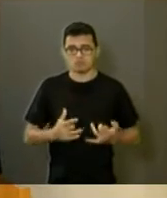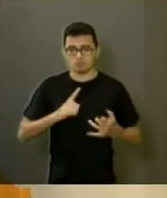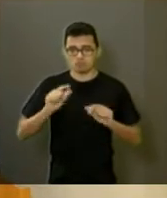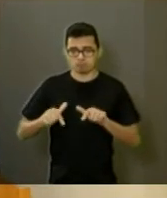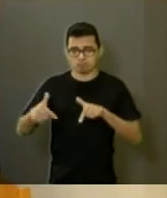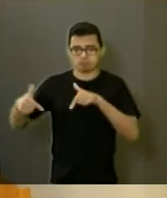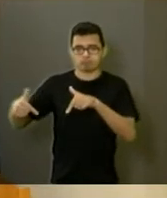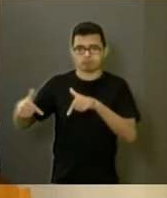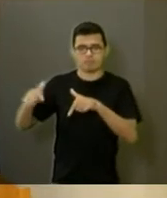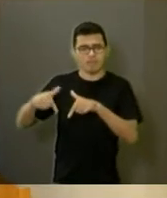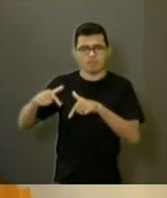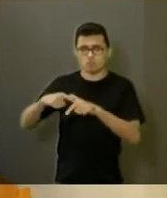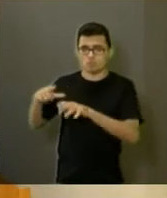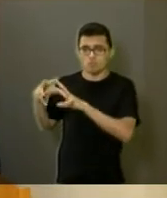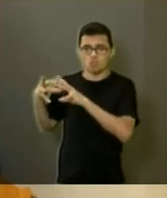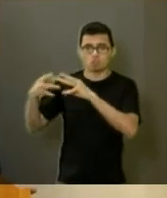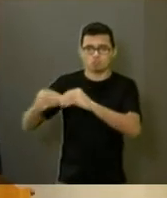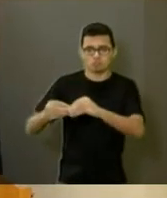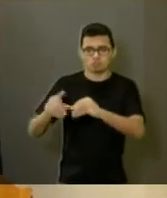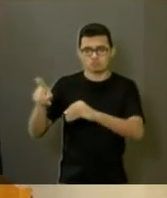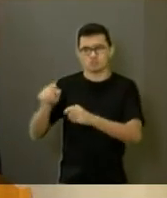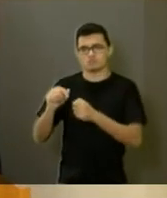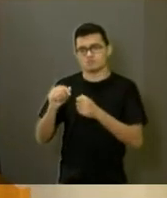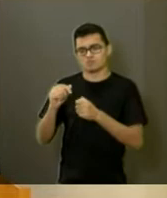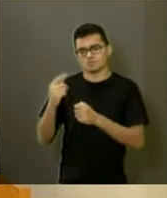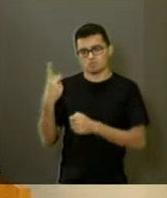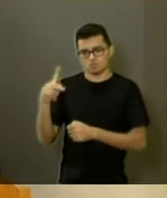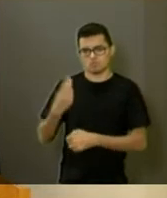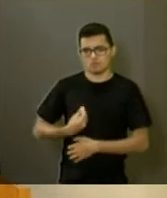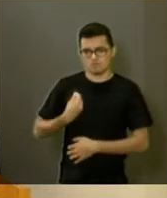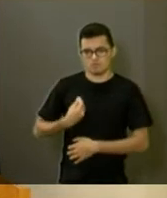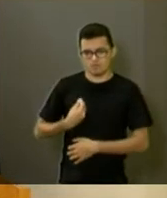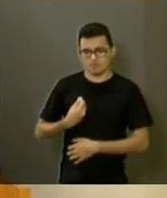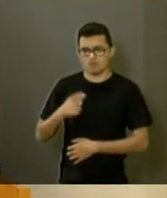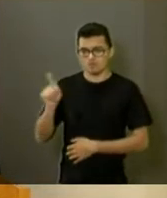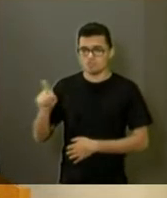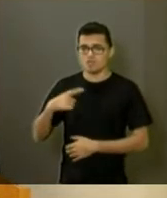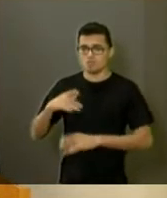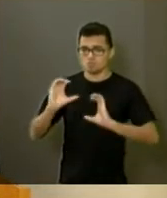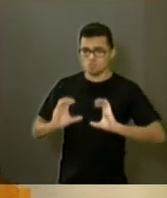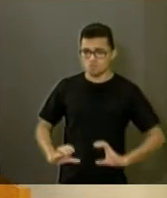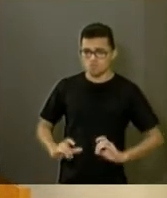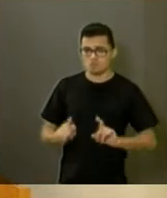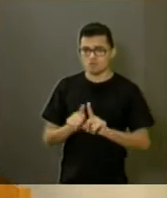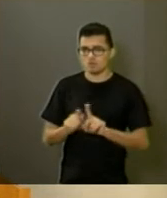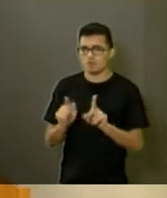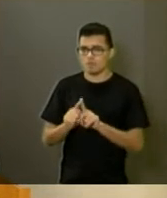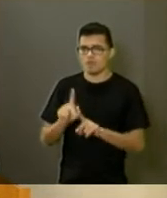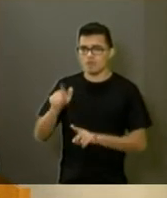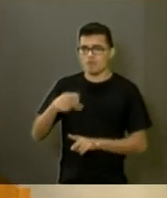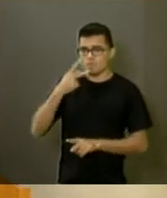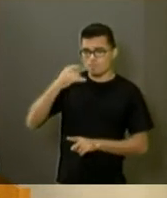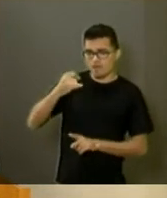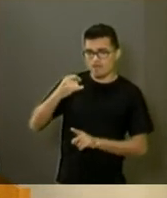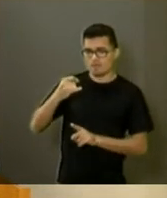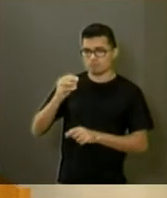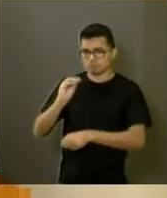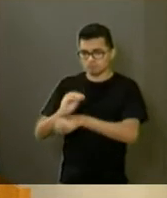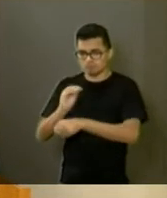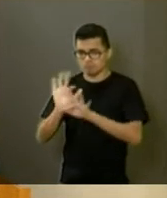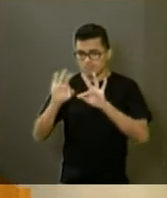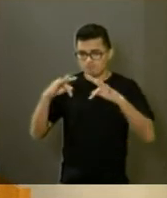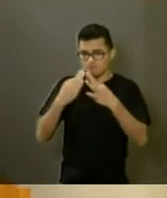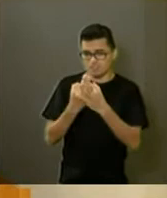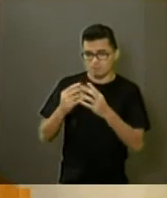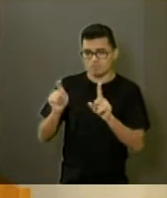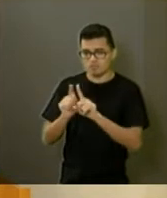é pelo conjunto da obra, pelo cidadão, pelo pai de família, pelo comerciante, por tudo